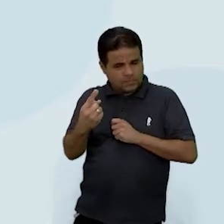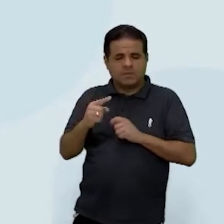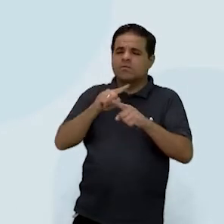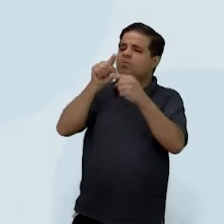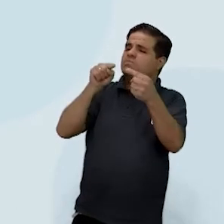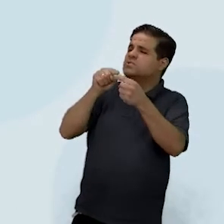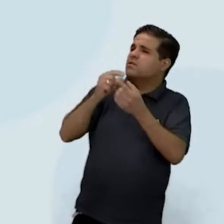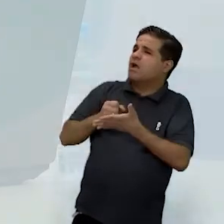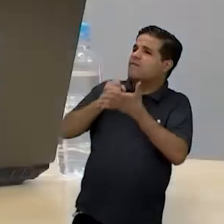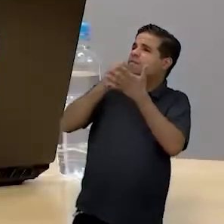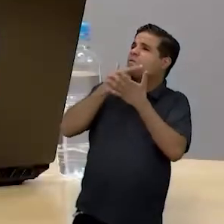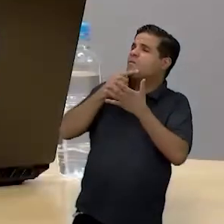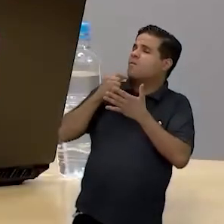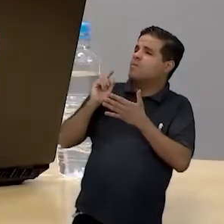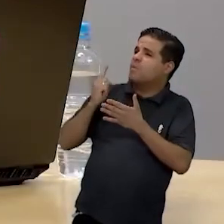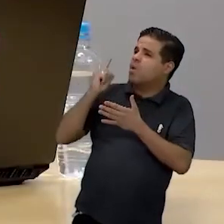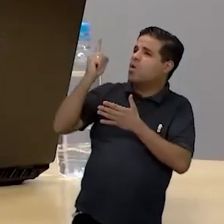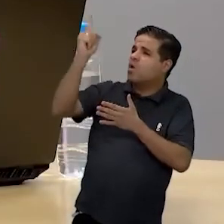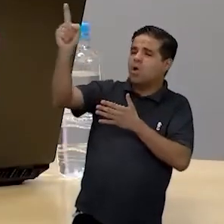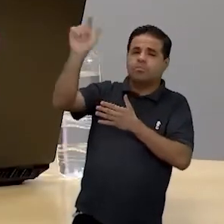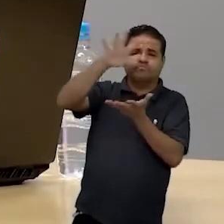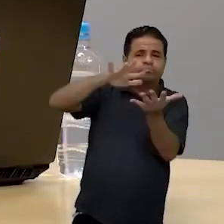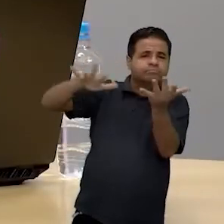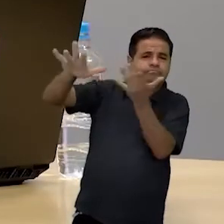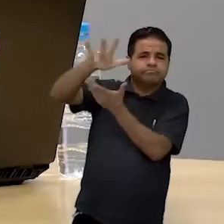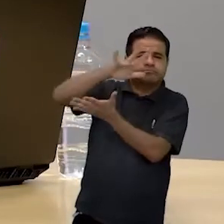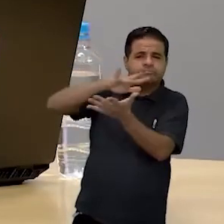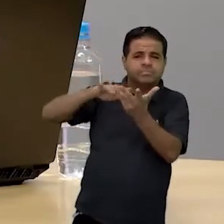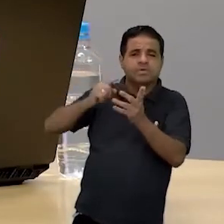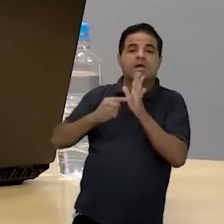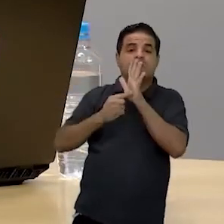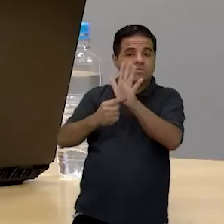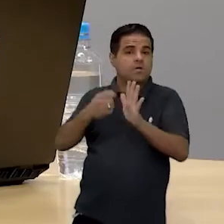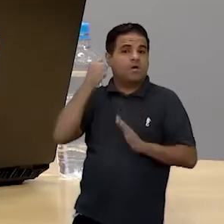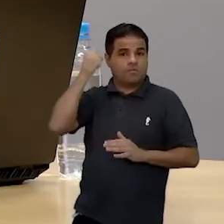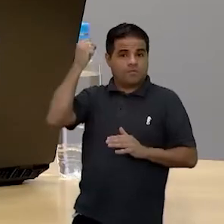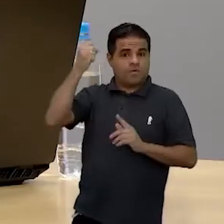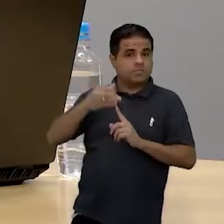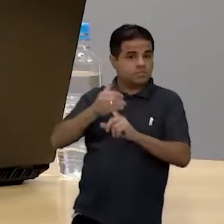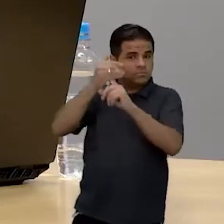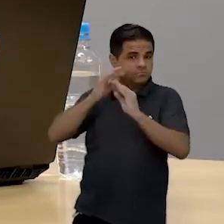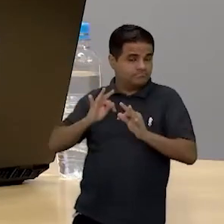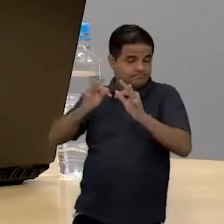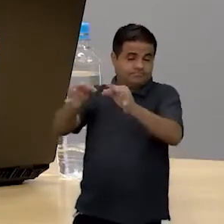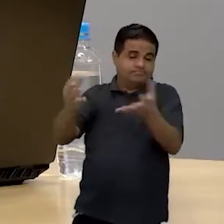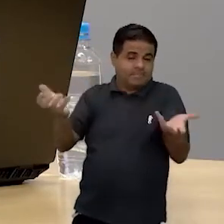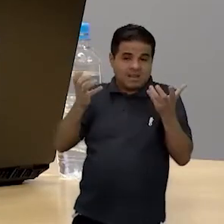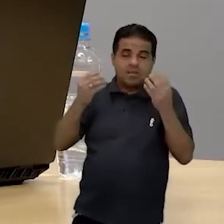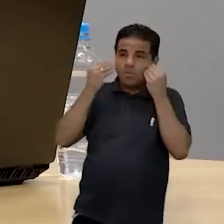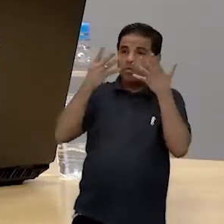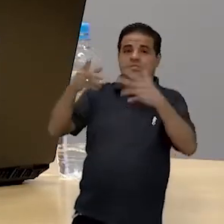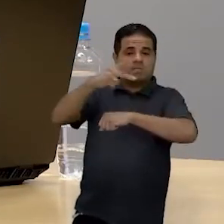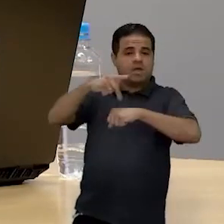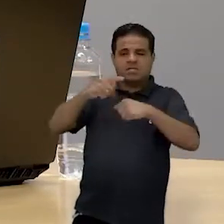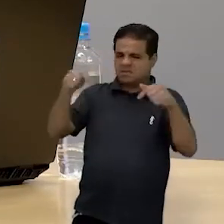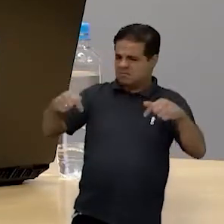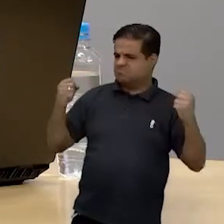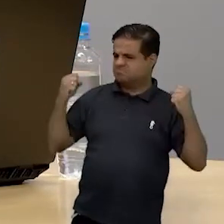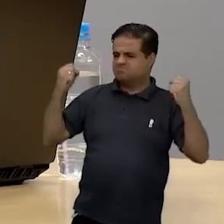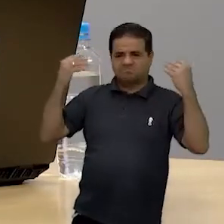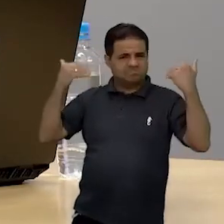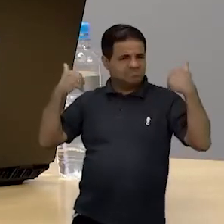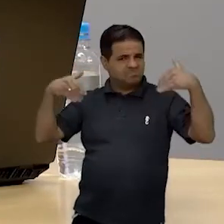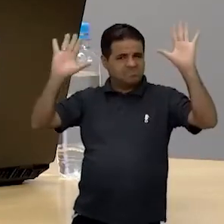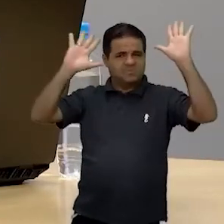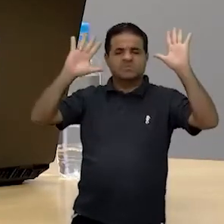levar um homem para o espaço? Bom, mostrar o poderio tecnológico, né? O poder bélico até